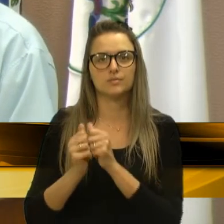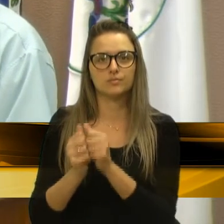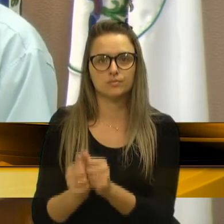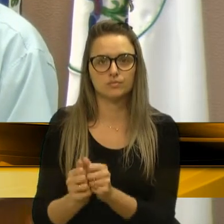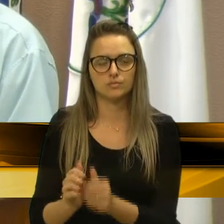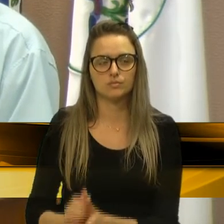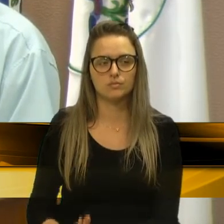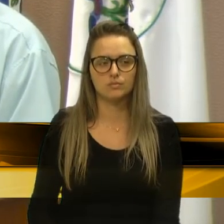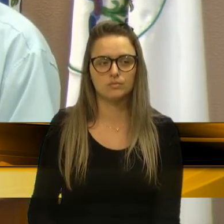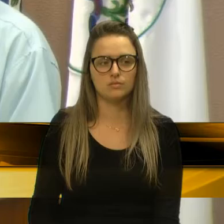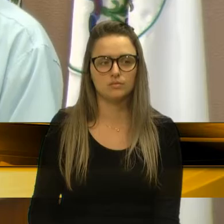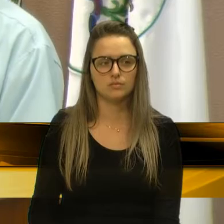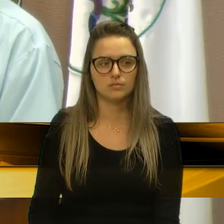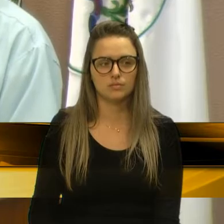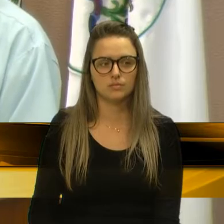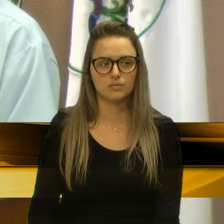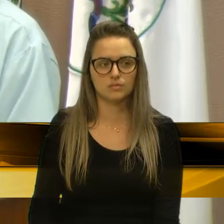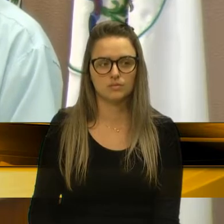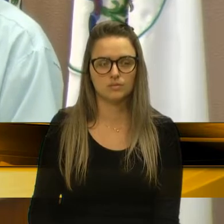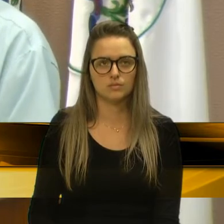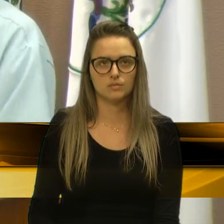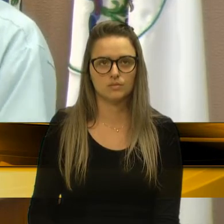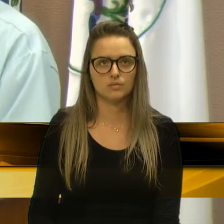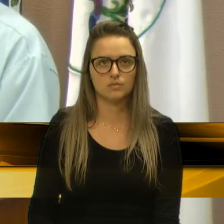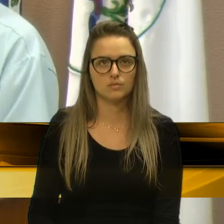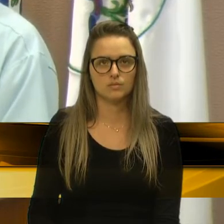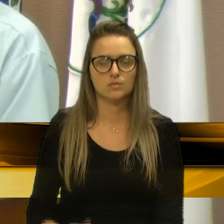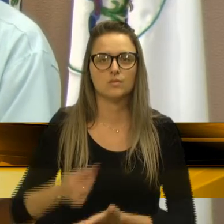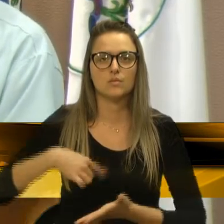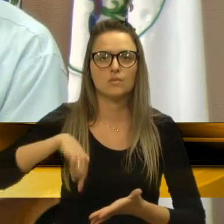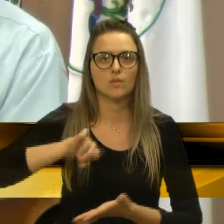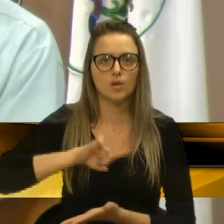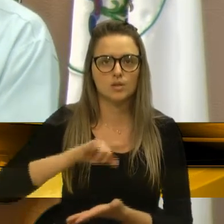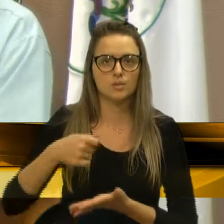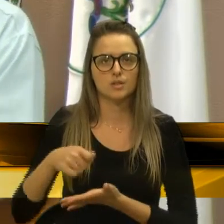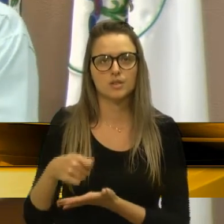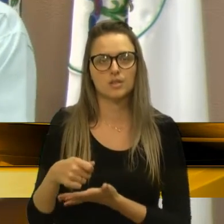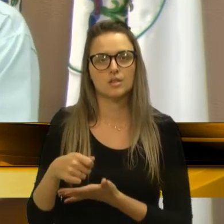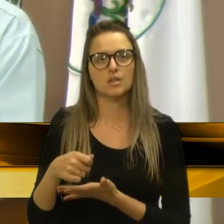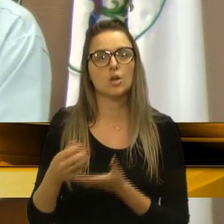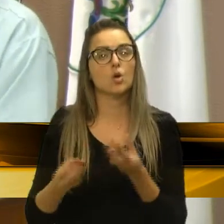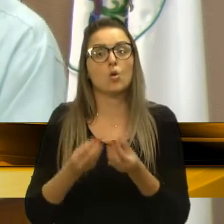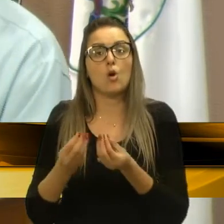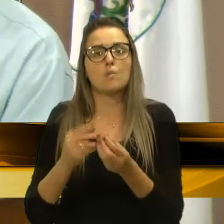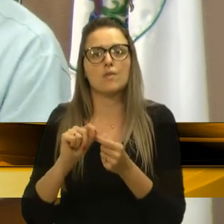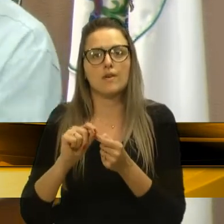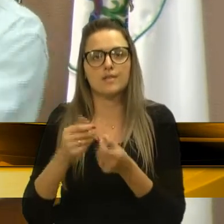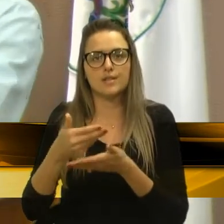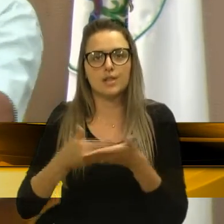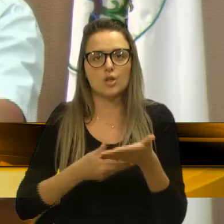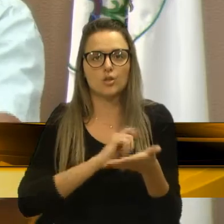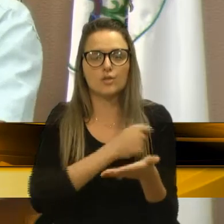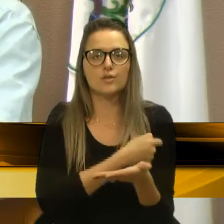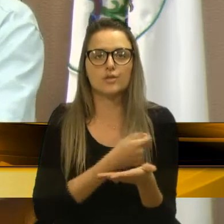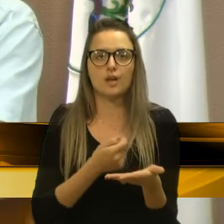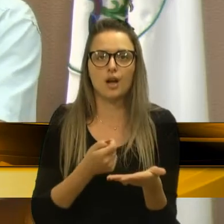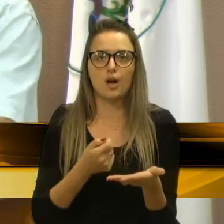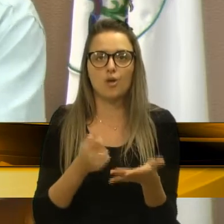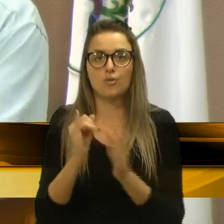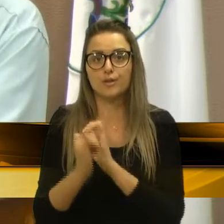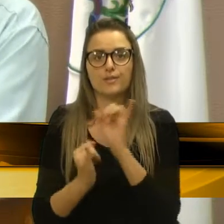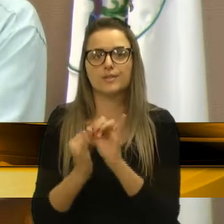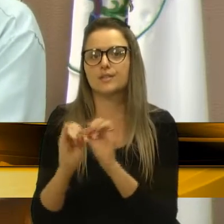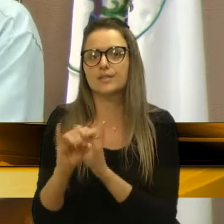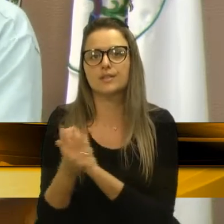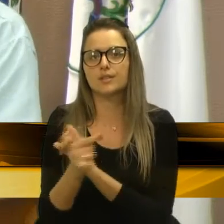têm a tecnologia entre é preciso falar em nota eletrônica vai que vai fazer sem a a internet